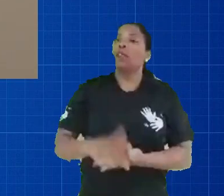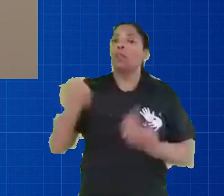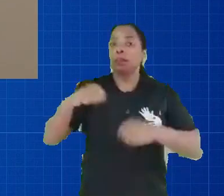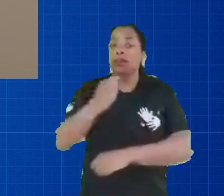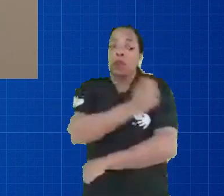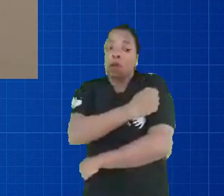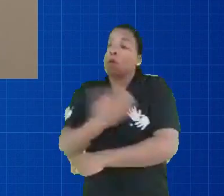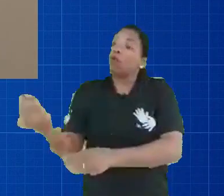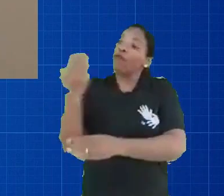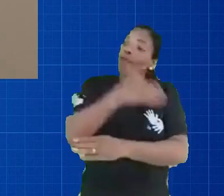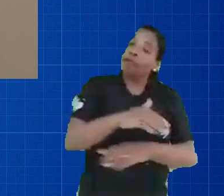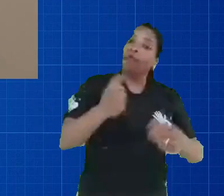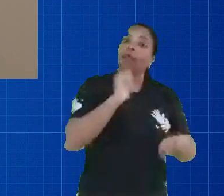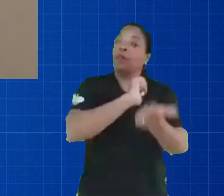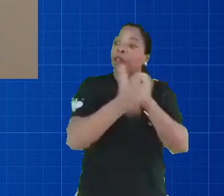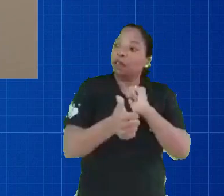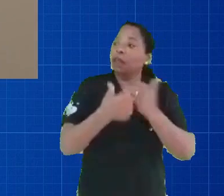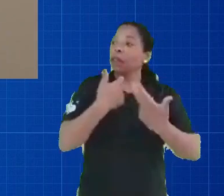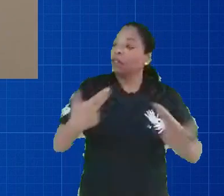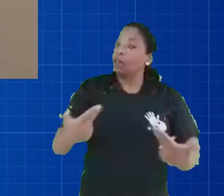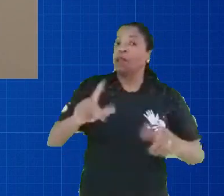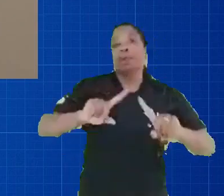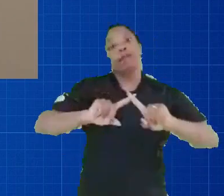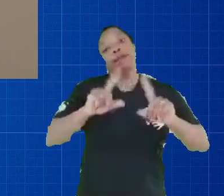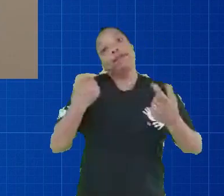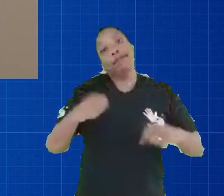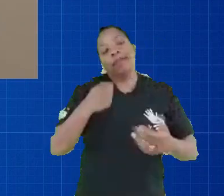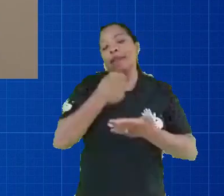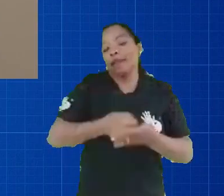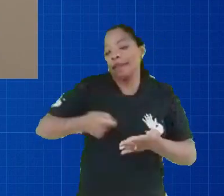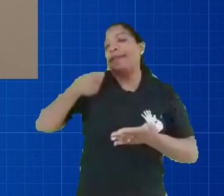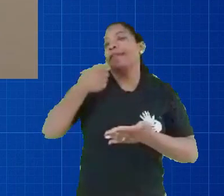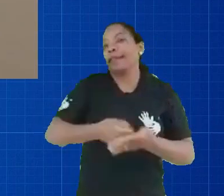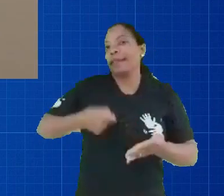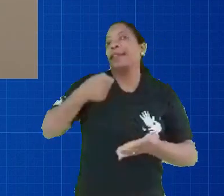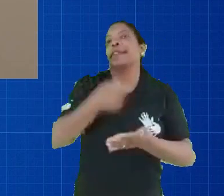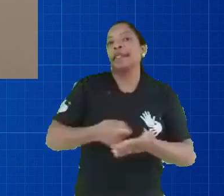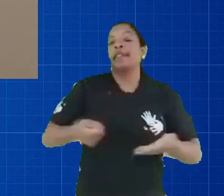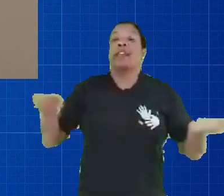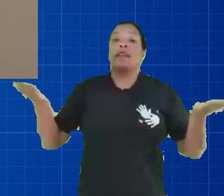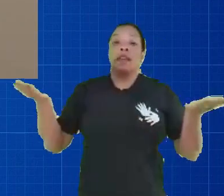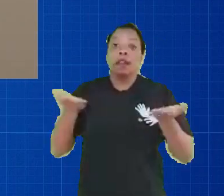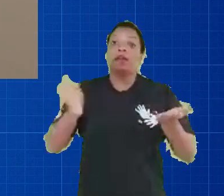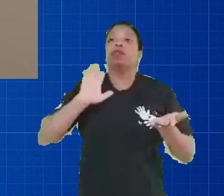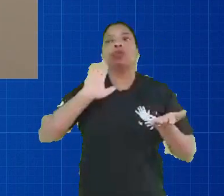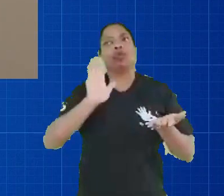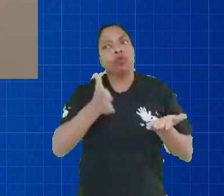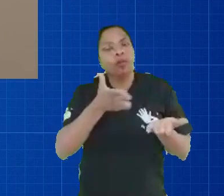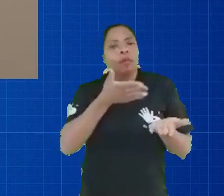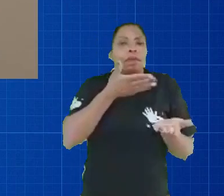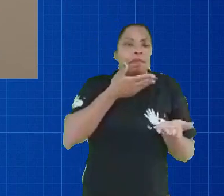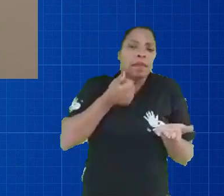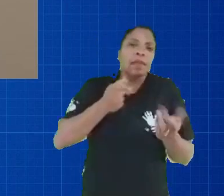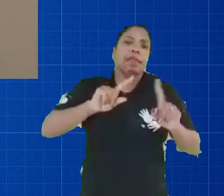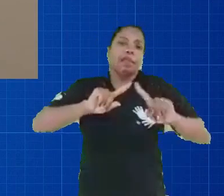melhorando um pouquinho essa relação, né? Esse ano já está bem melhor o número de alunos em relação ao ano passado. E a gente continua